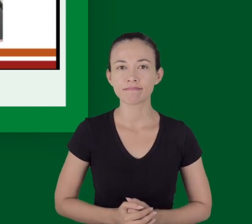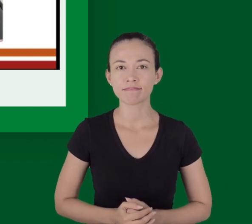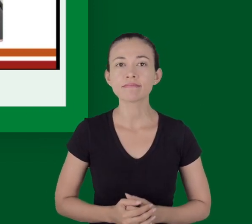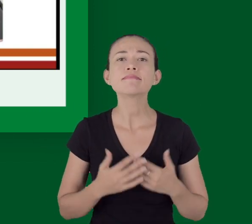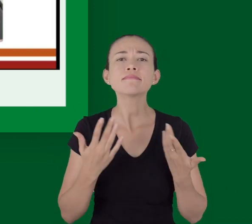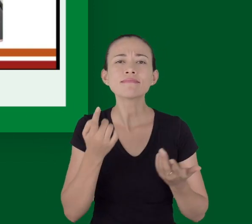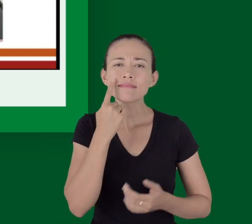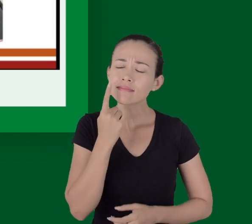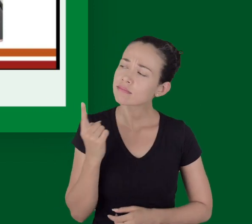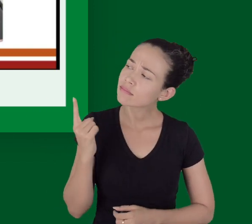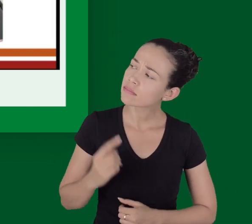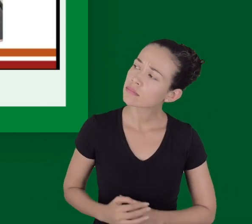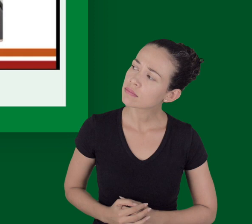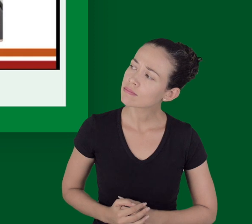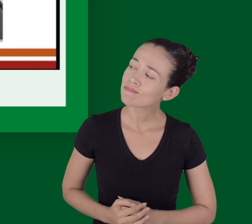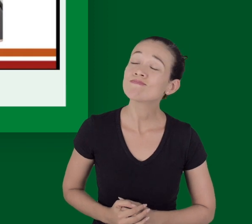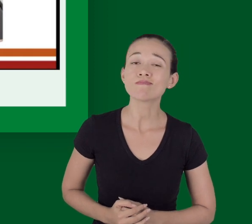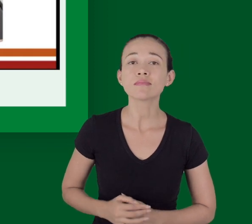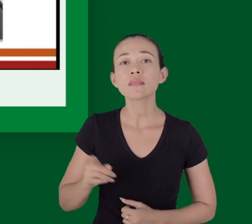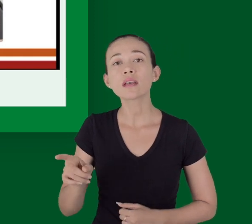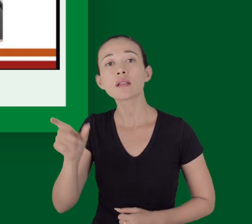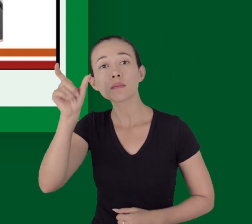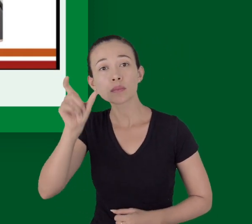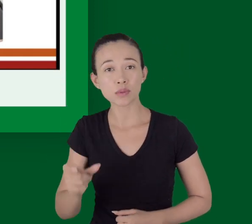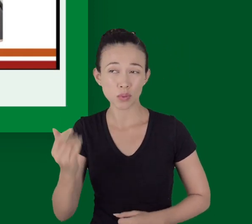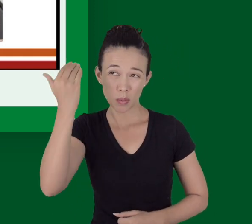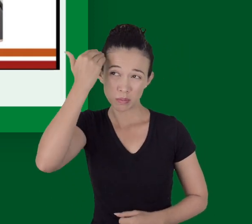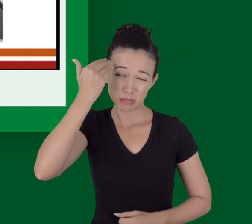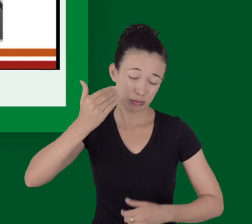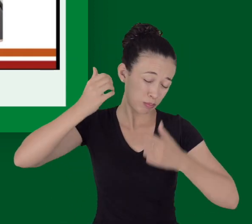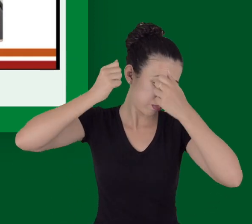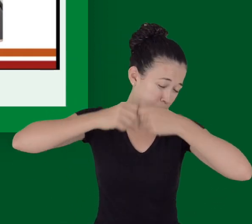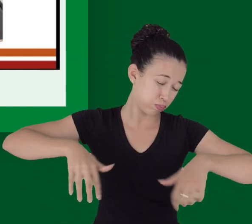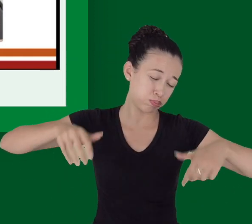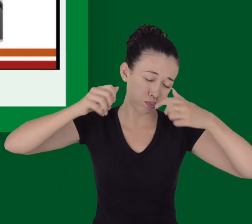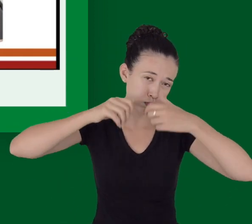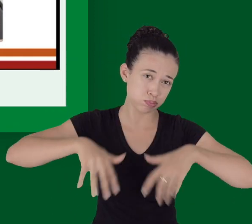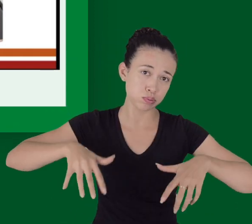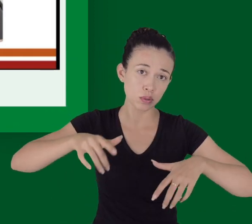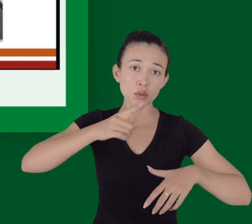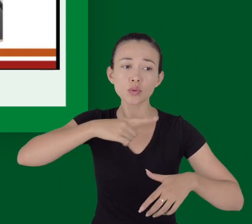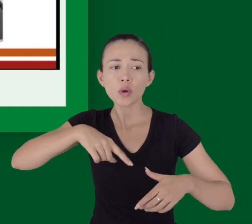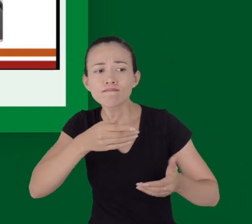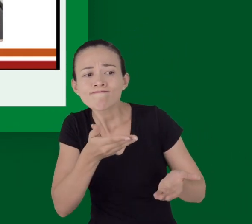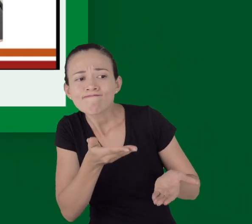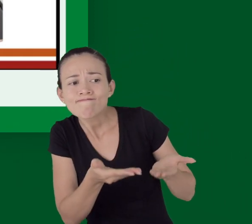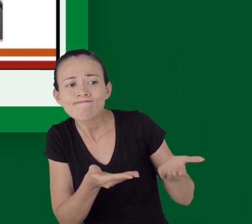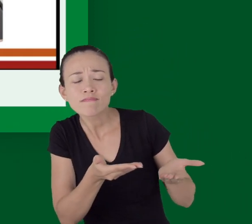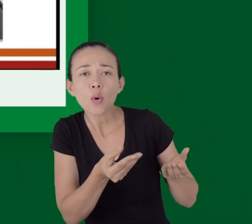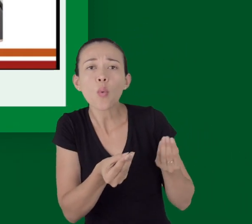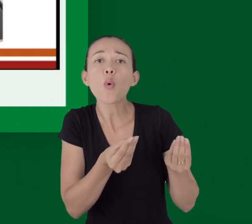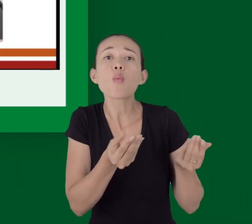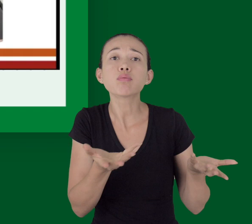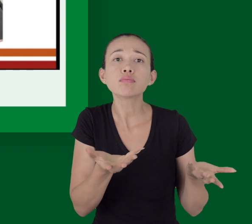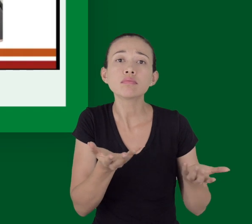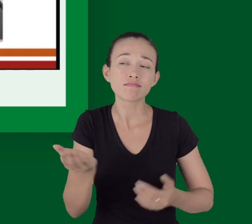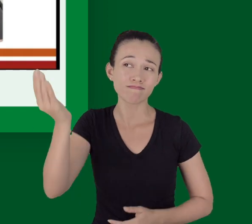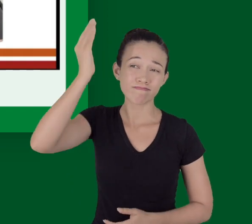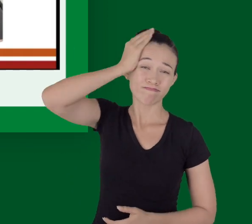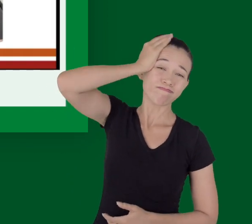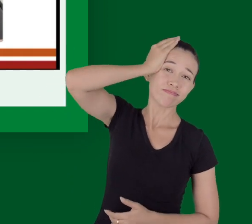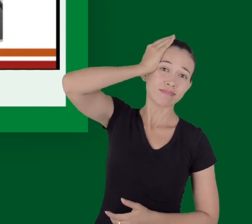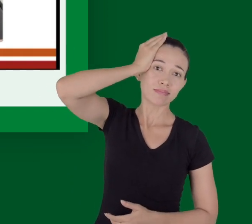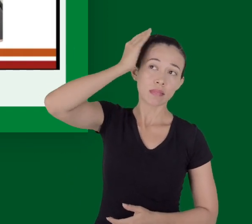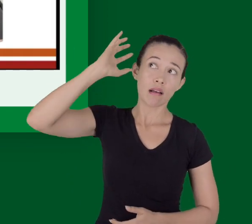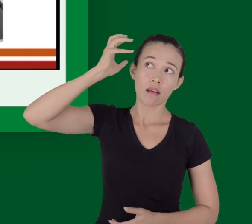essa hemorragia, que se controla esse sangramento, seja pela compressão direta, não tem como aplicar um torniquete num